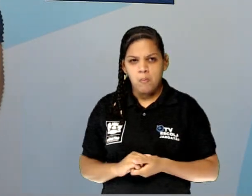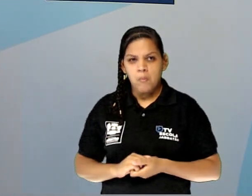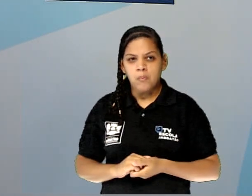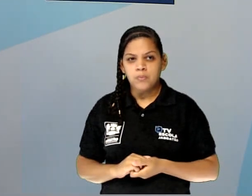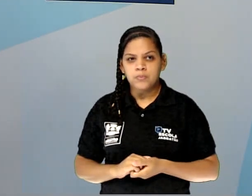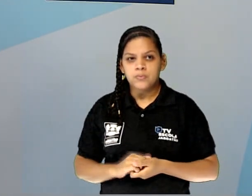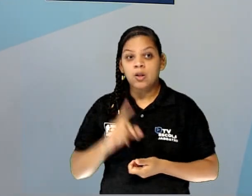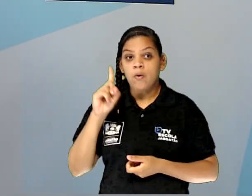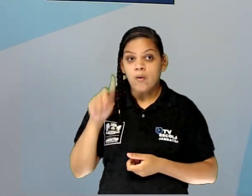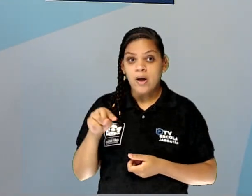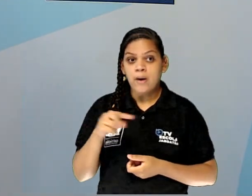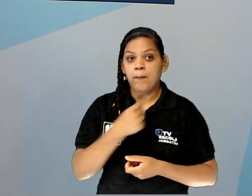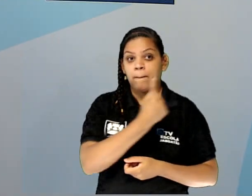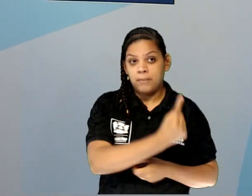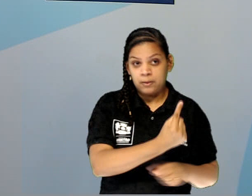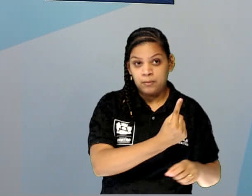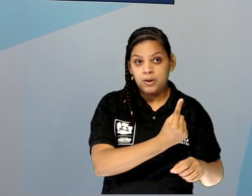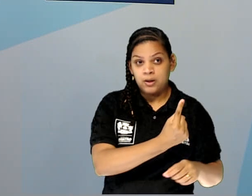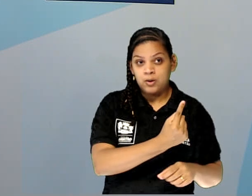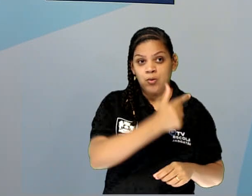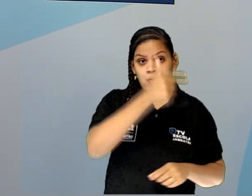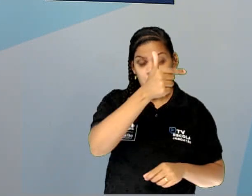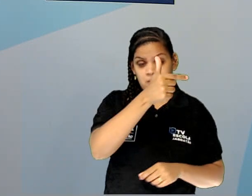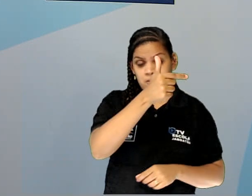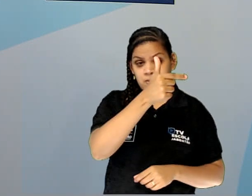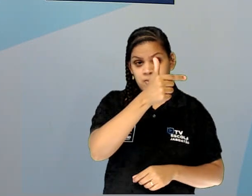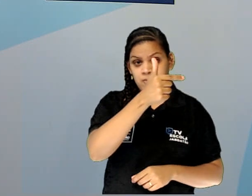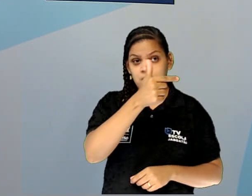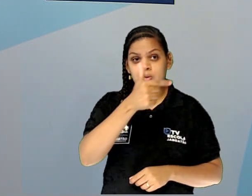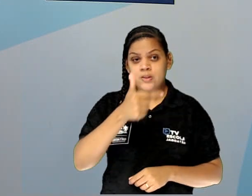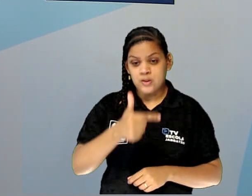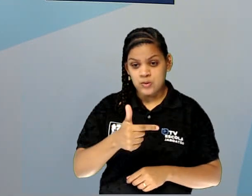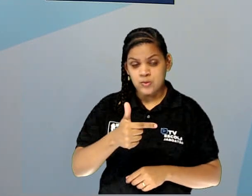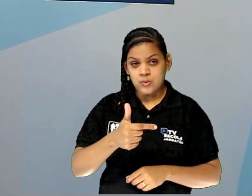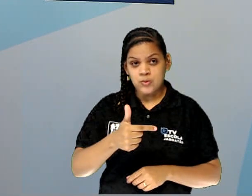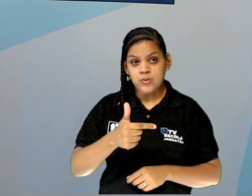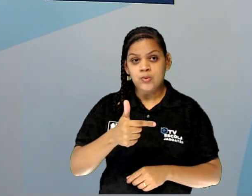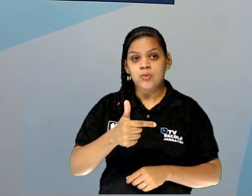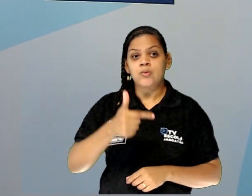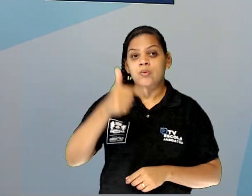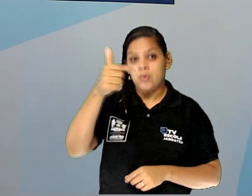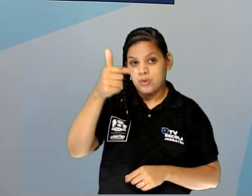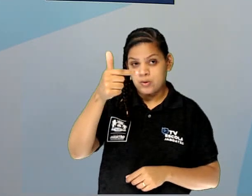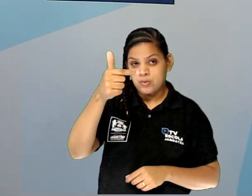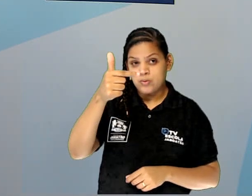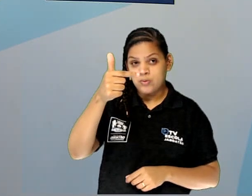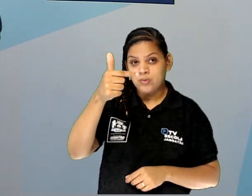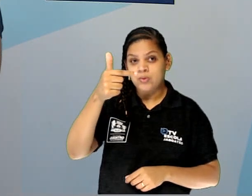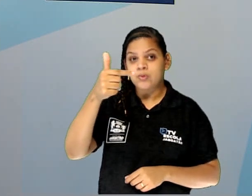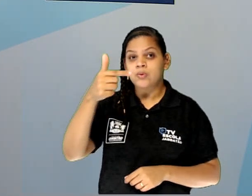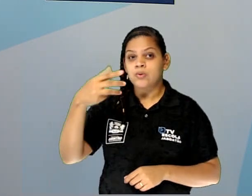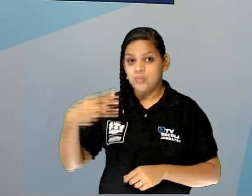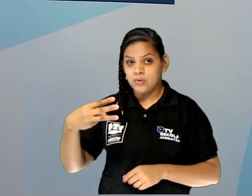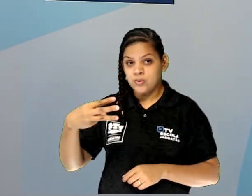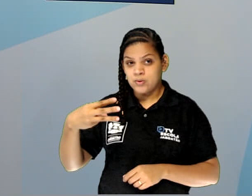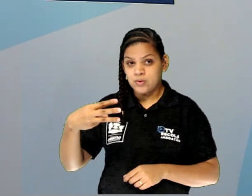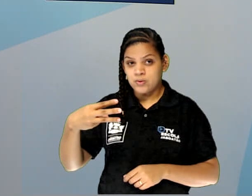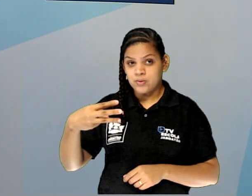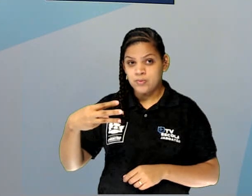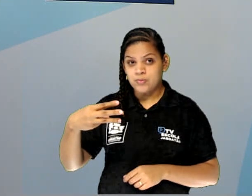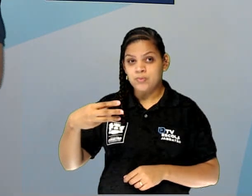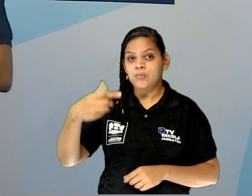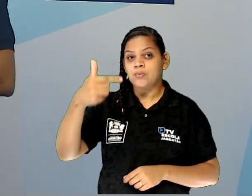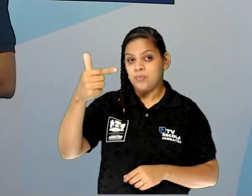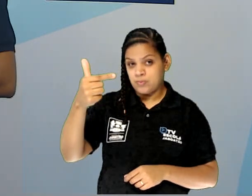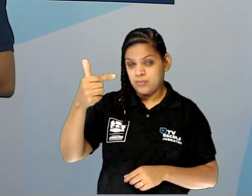seguinte. Primeiro termo ao quadrado. O segundo termo, número 2, ao quadrado. Terceira casinha,